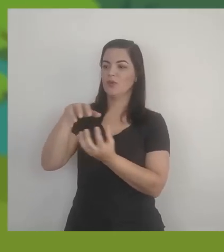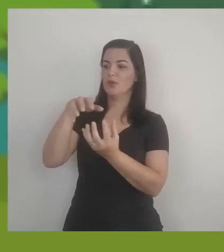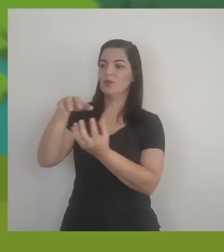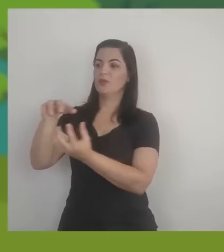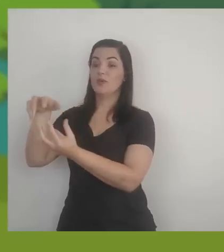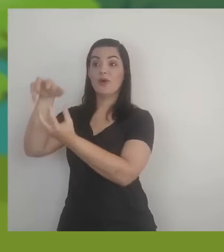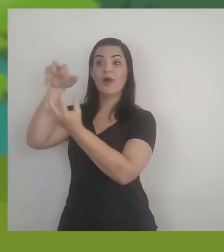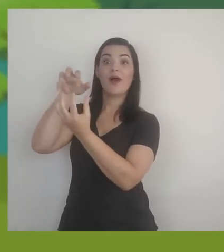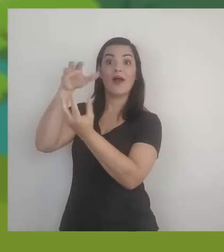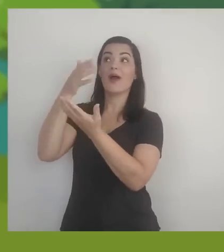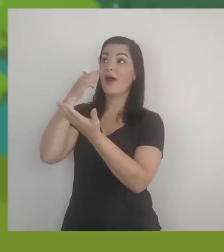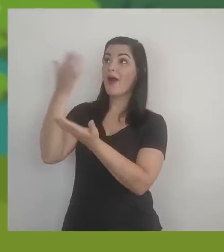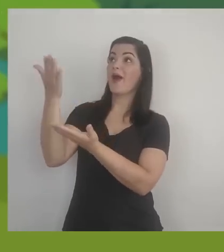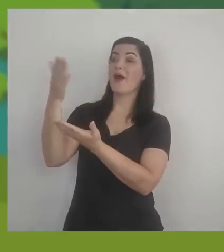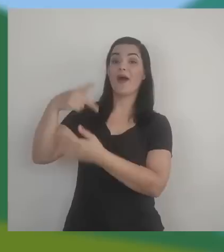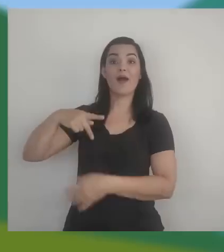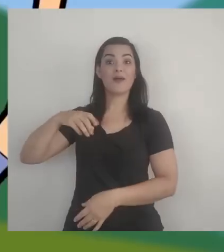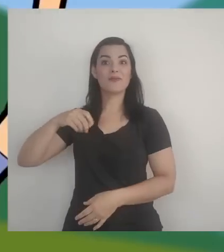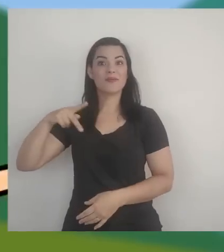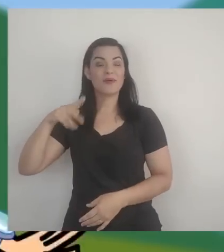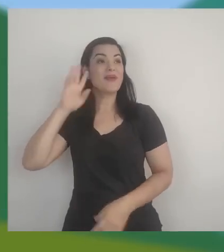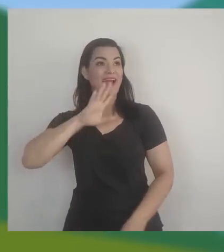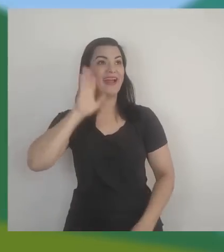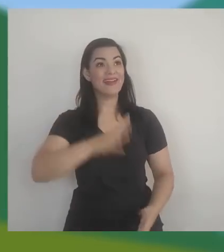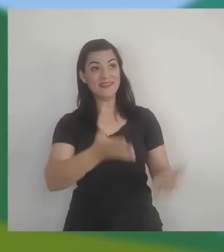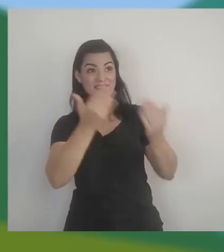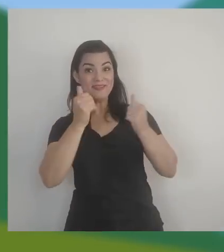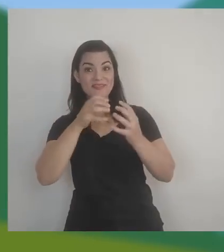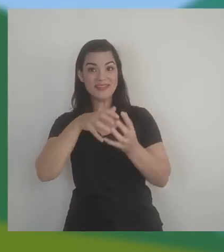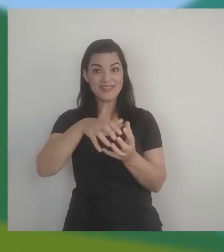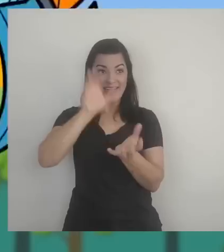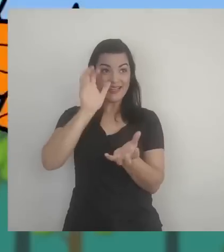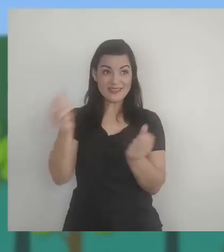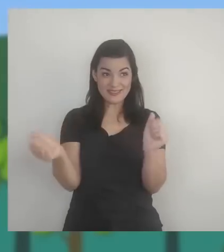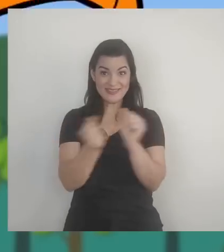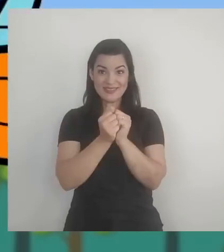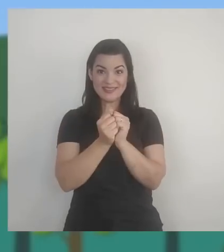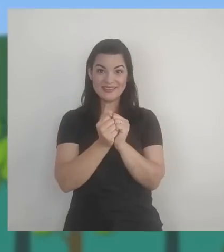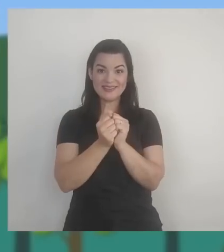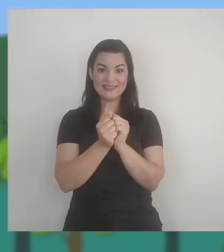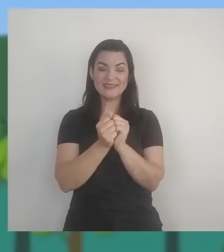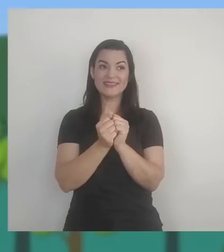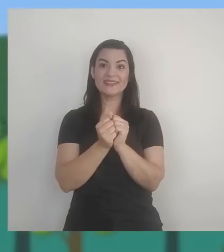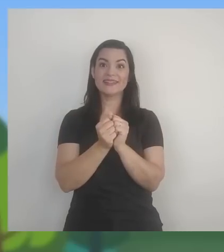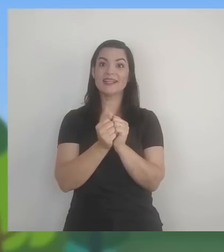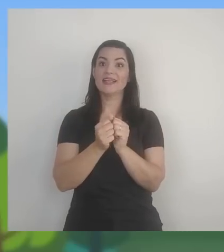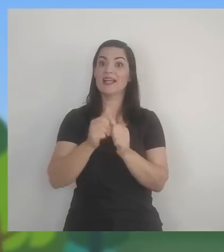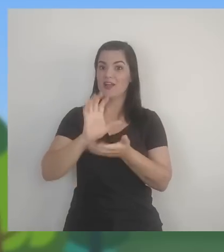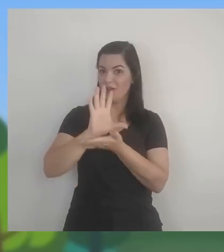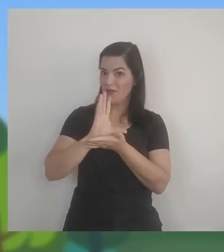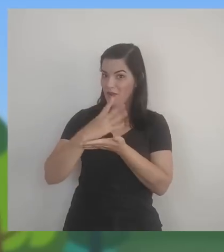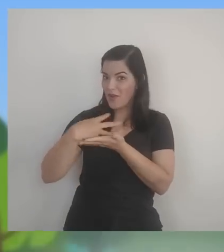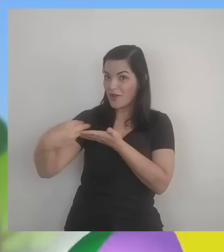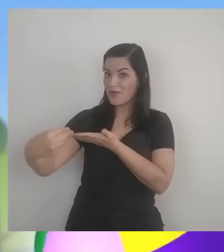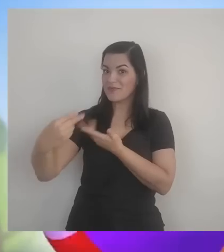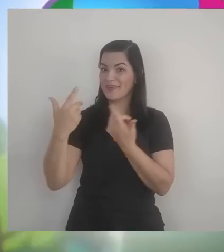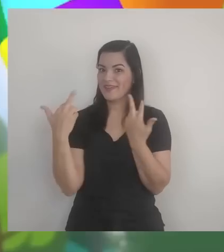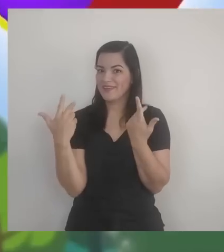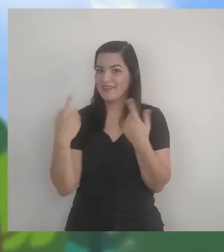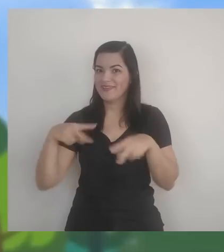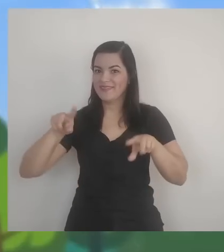Olha, chegou uma pop. Legal! Vamos abrir a pop juntos? É só repetir o ritmo.